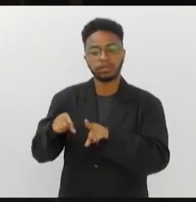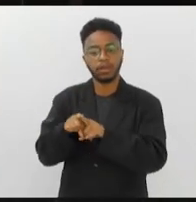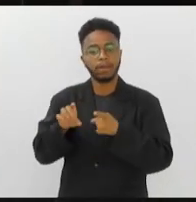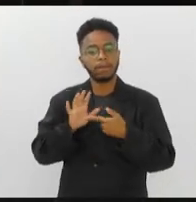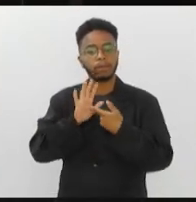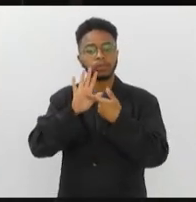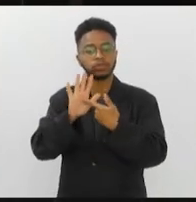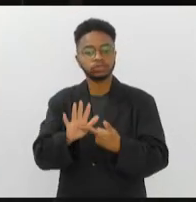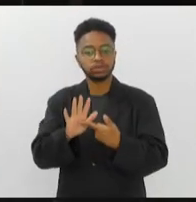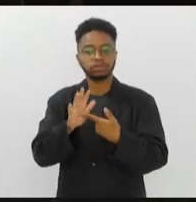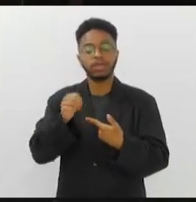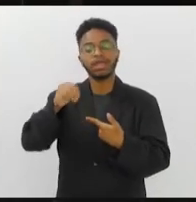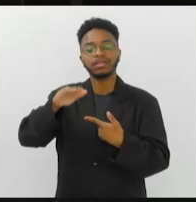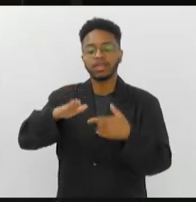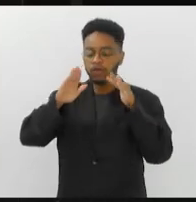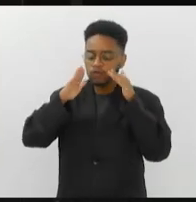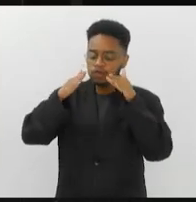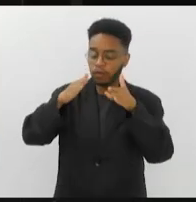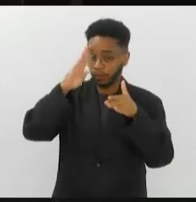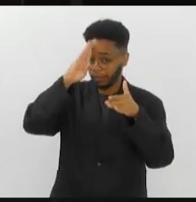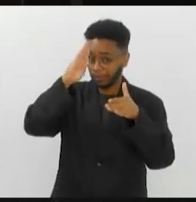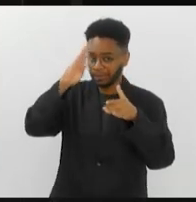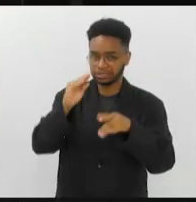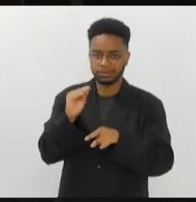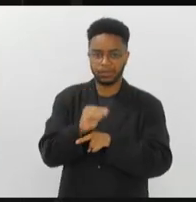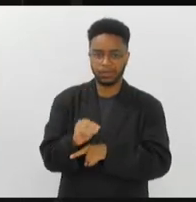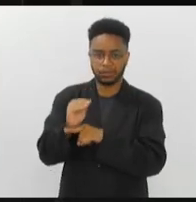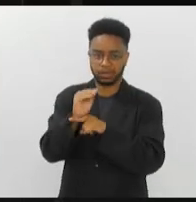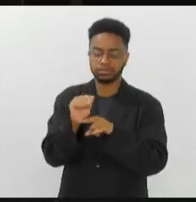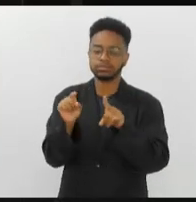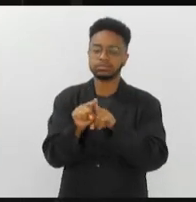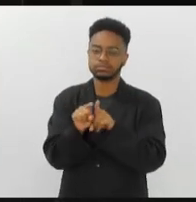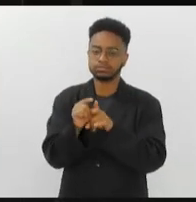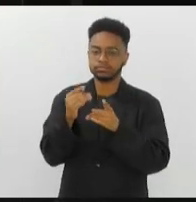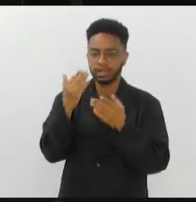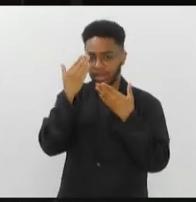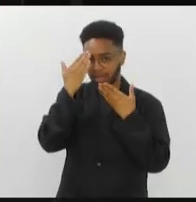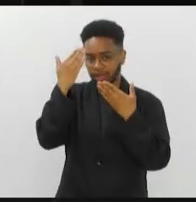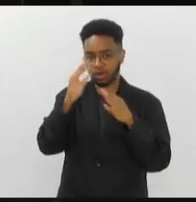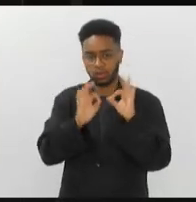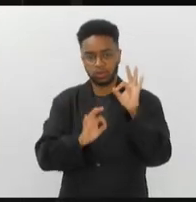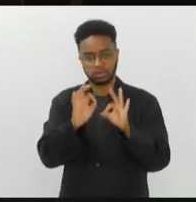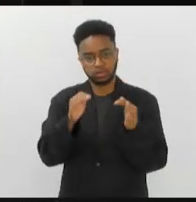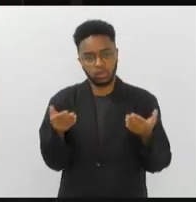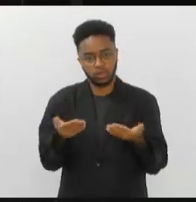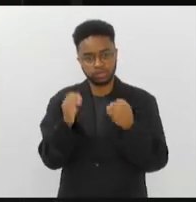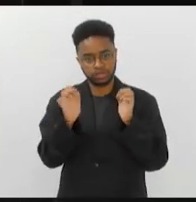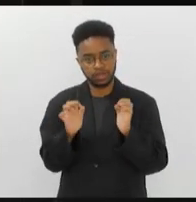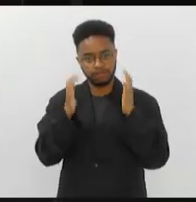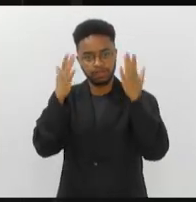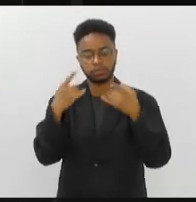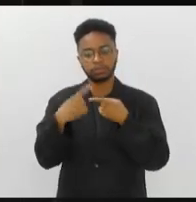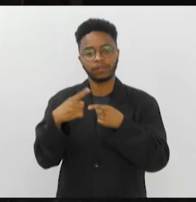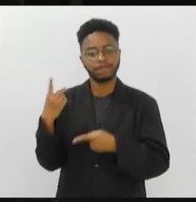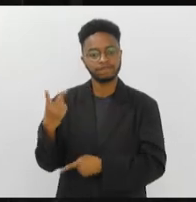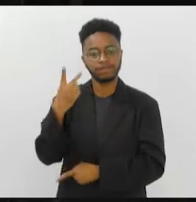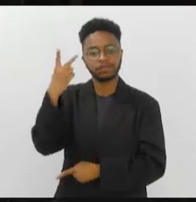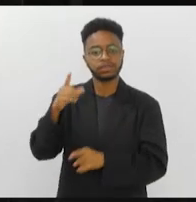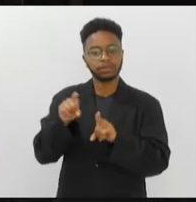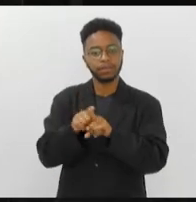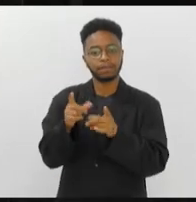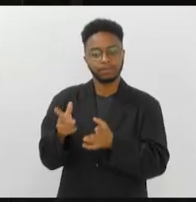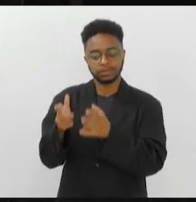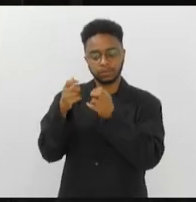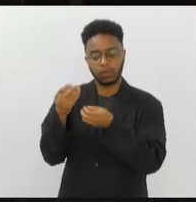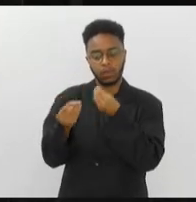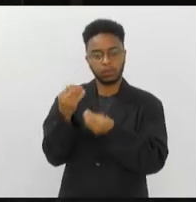é a centralidade desse cuidado. Agradeço muito a organização desse evento por valorizar e reconhecer a importância de um